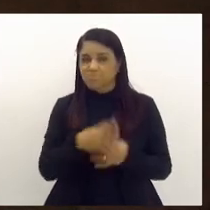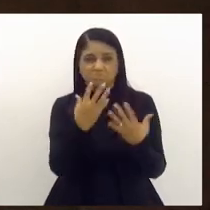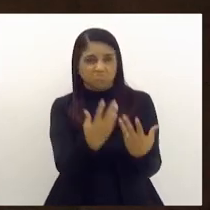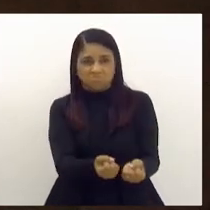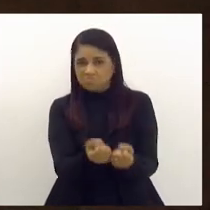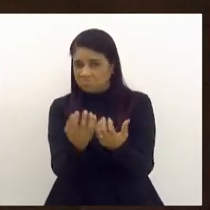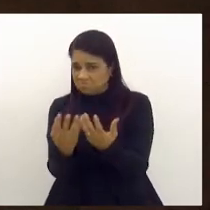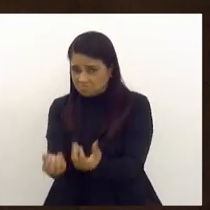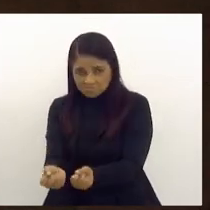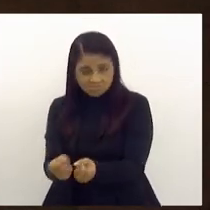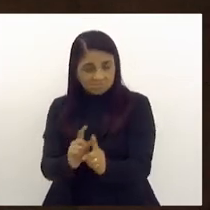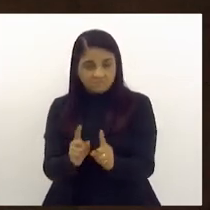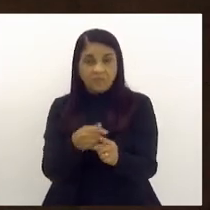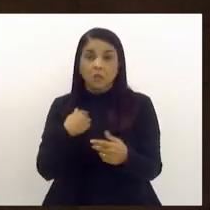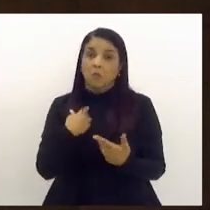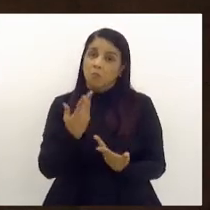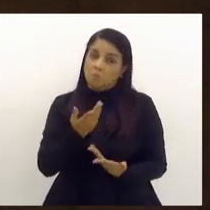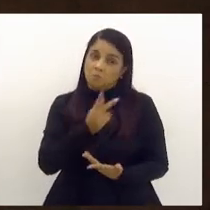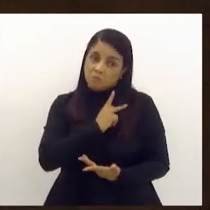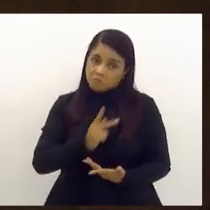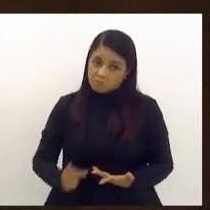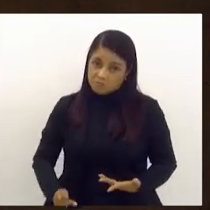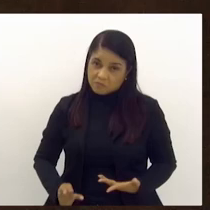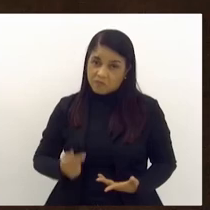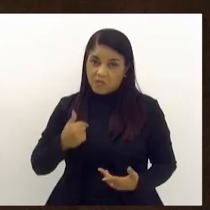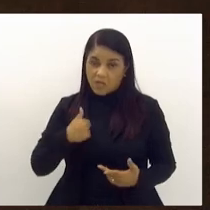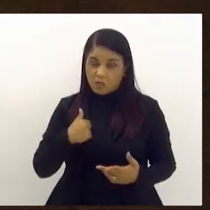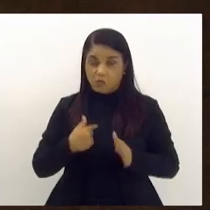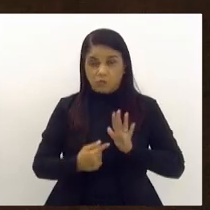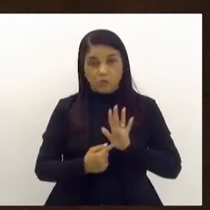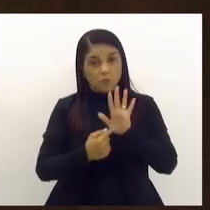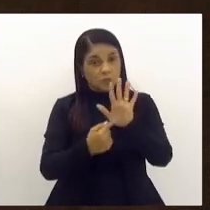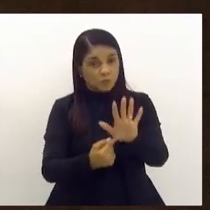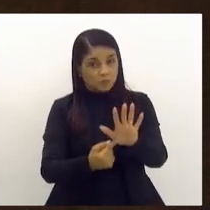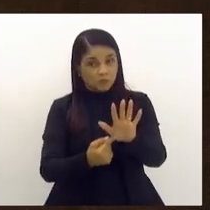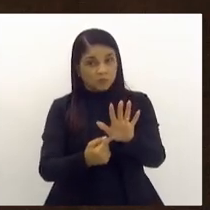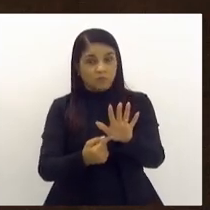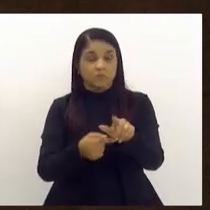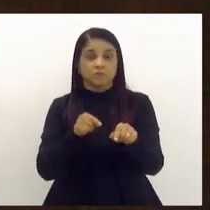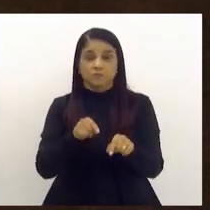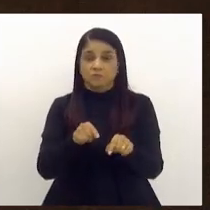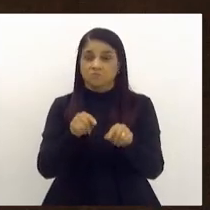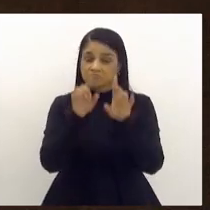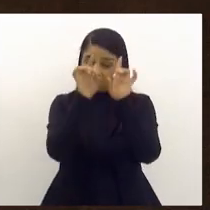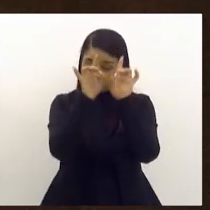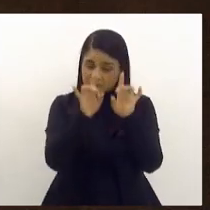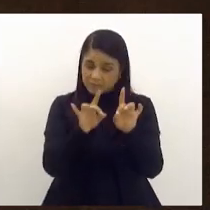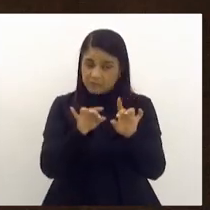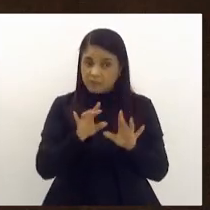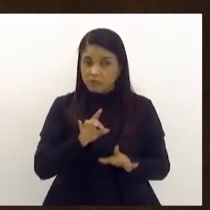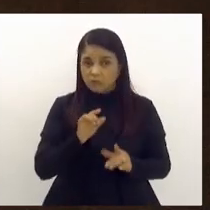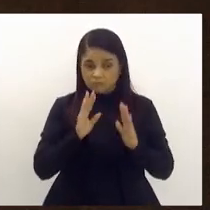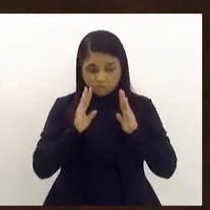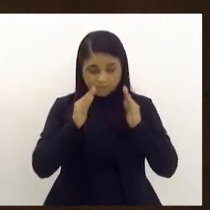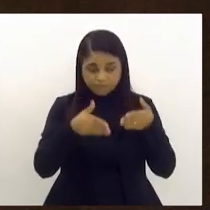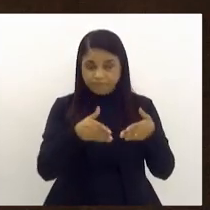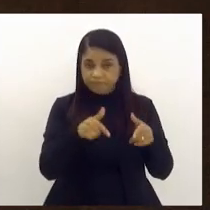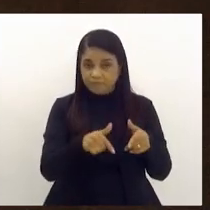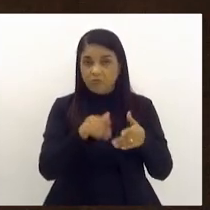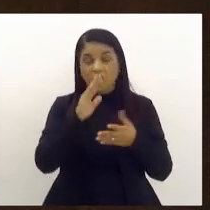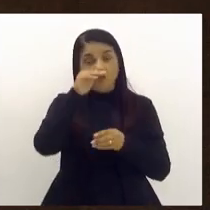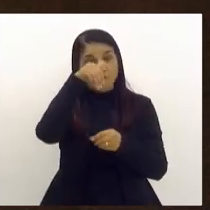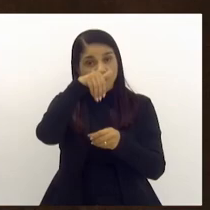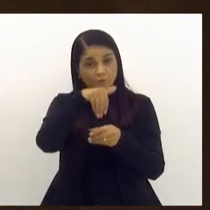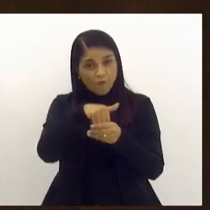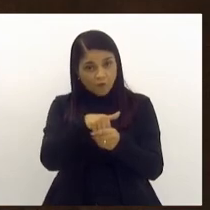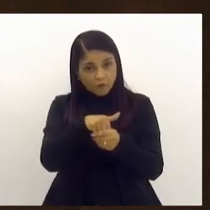acatado. Então, senhor presidente, eu estou destacando, e nesse caso específico, eu gostaria que o senhor